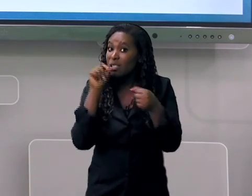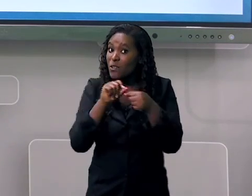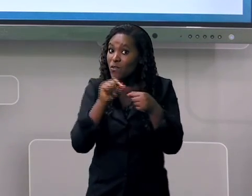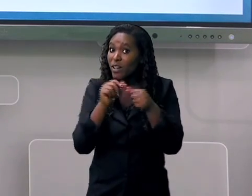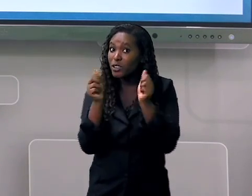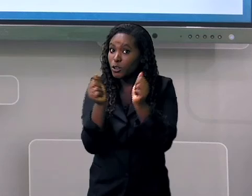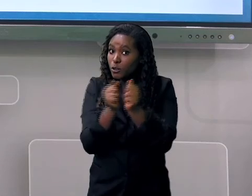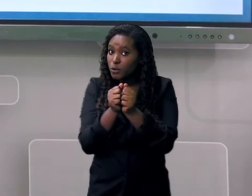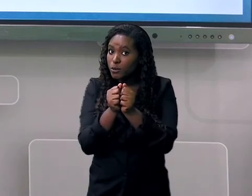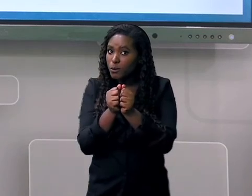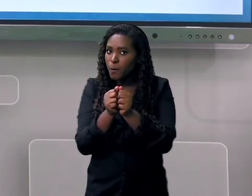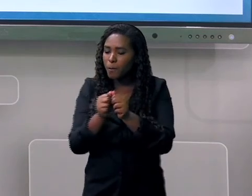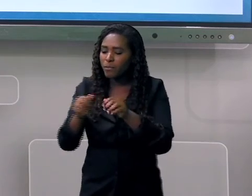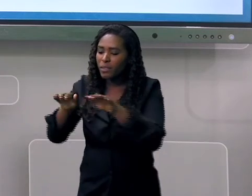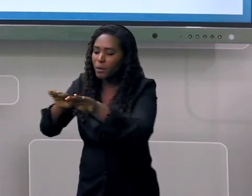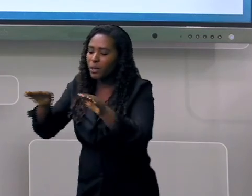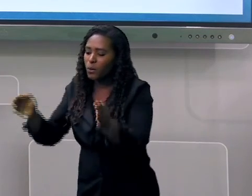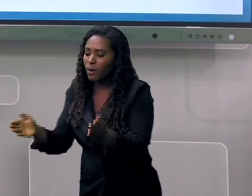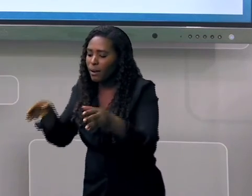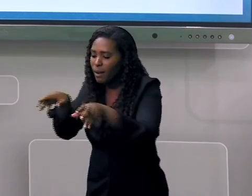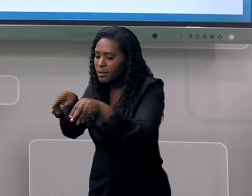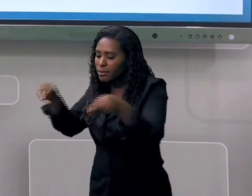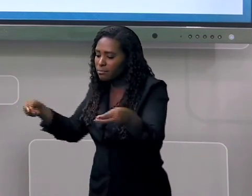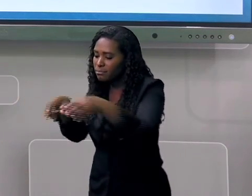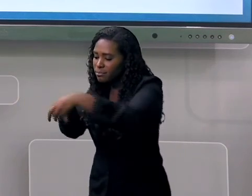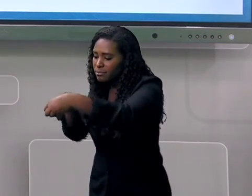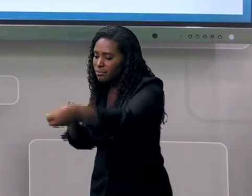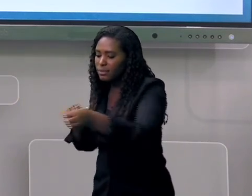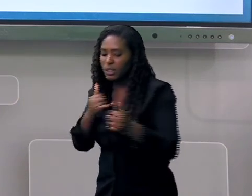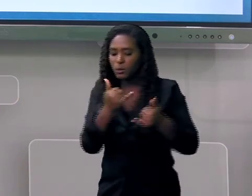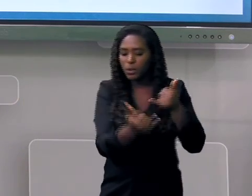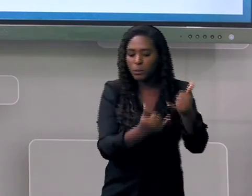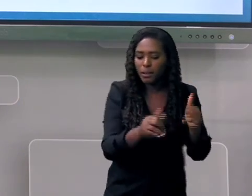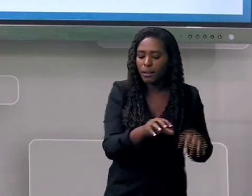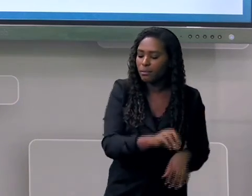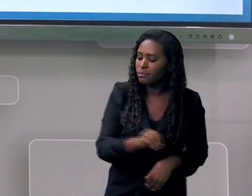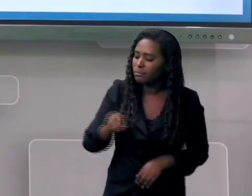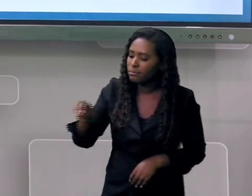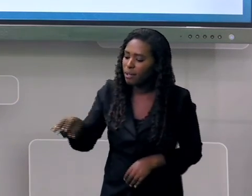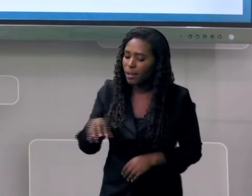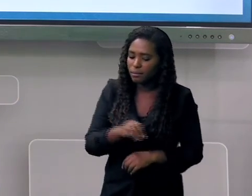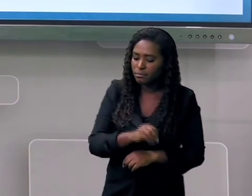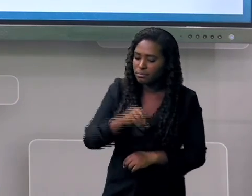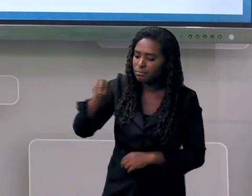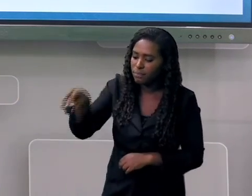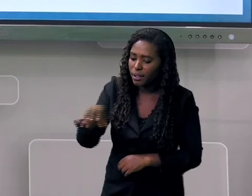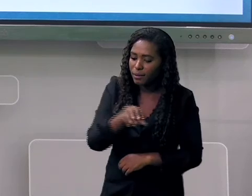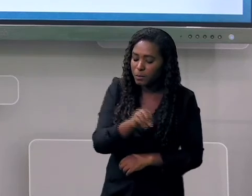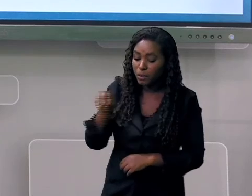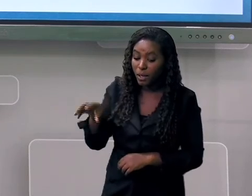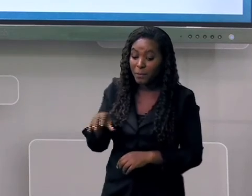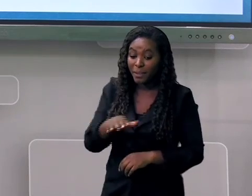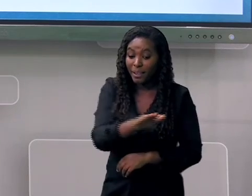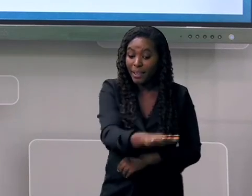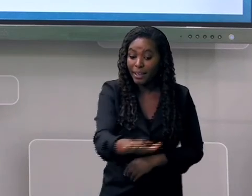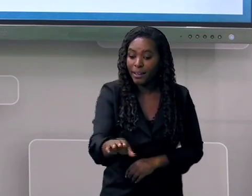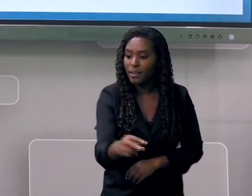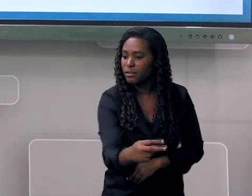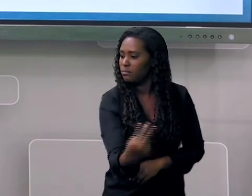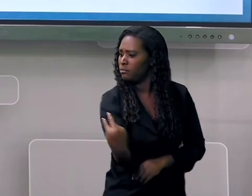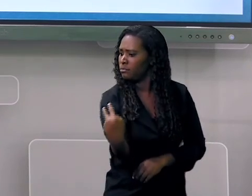ele. Guardar os brinquedos. E você vai guardando. E ele tá te olhando. E você continua. Guardar os